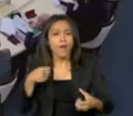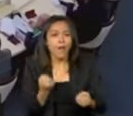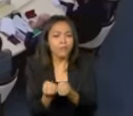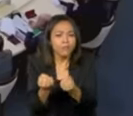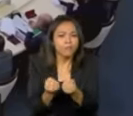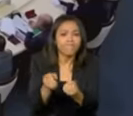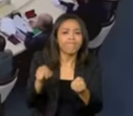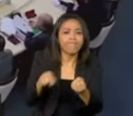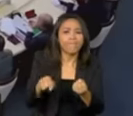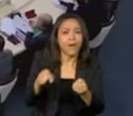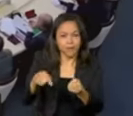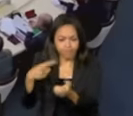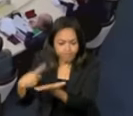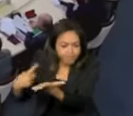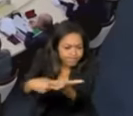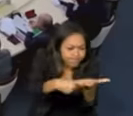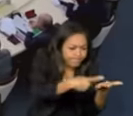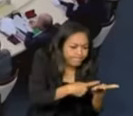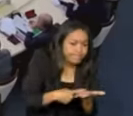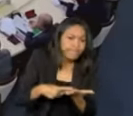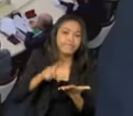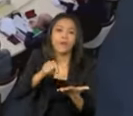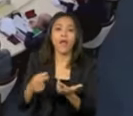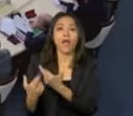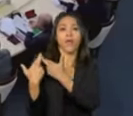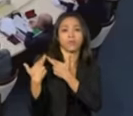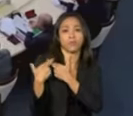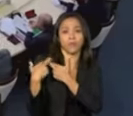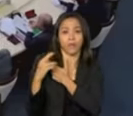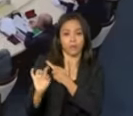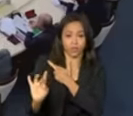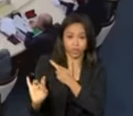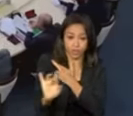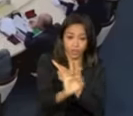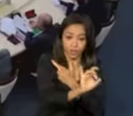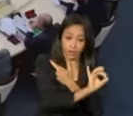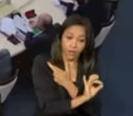determinadas com o princípio das responsabilidades comuns mais diferenciadas.